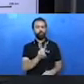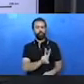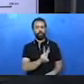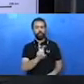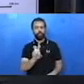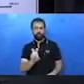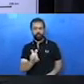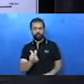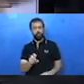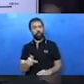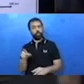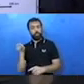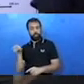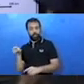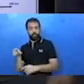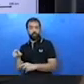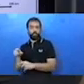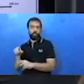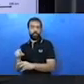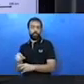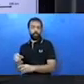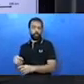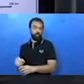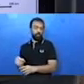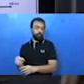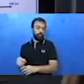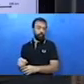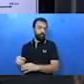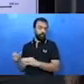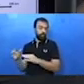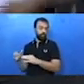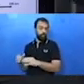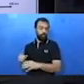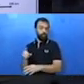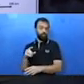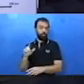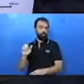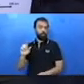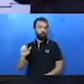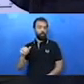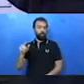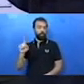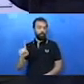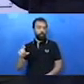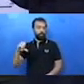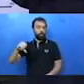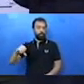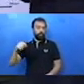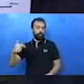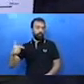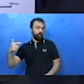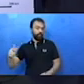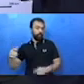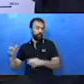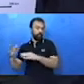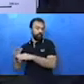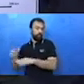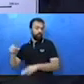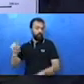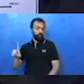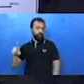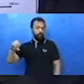Notaram que o território entre 1942 e 1977 era só Mato Grosso, isso tudo? E agora ele